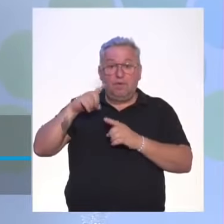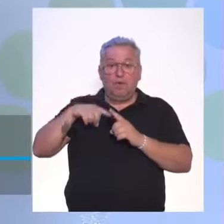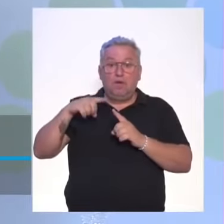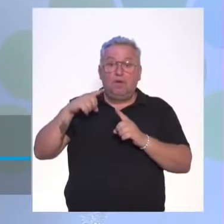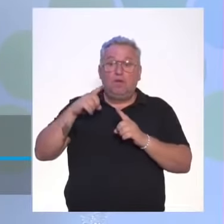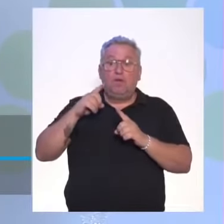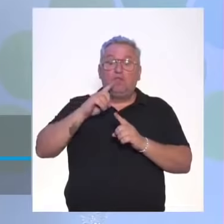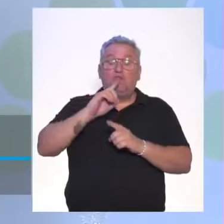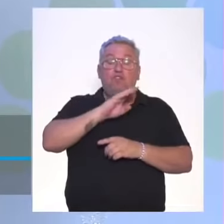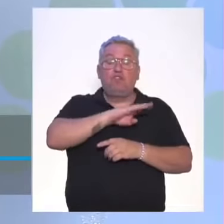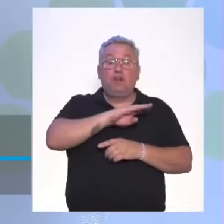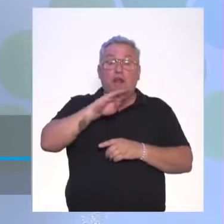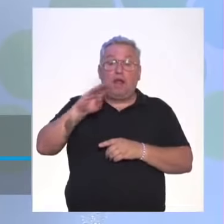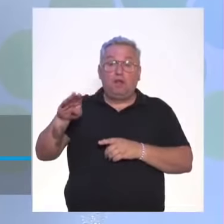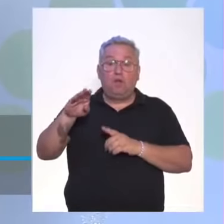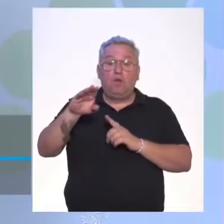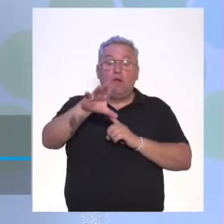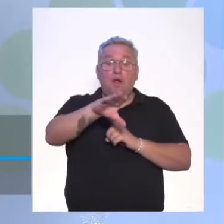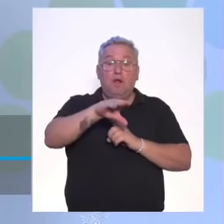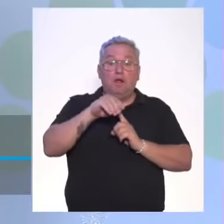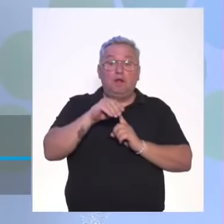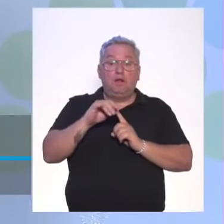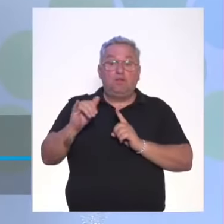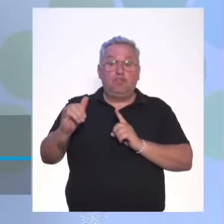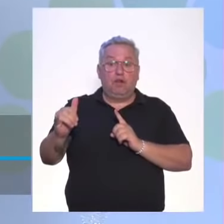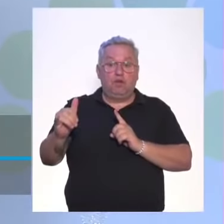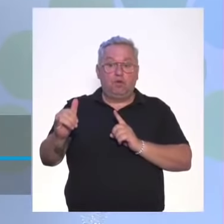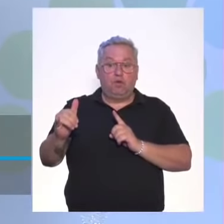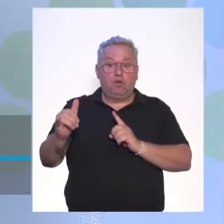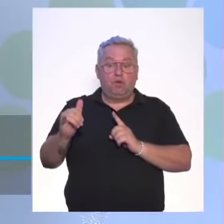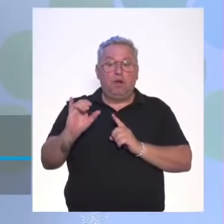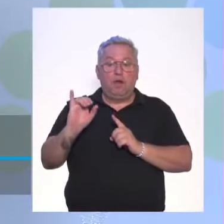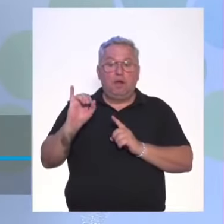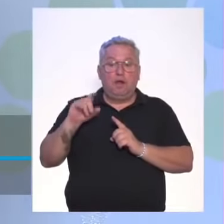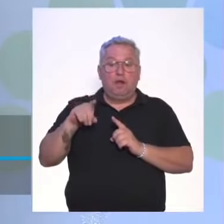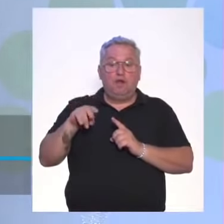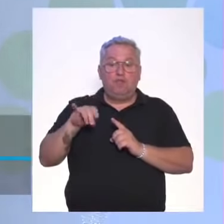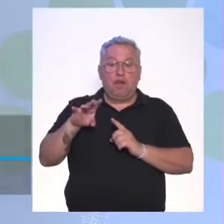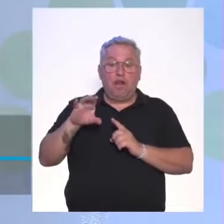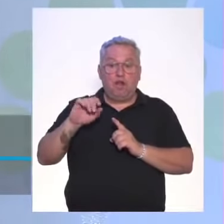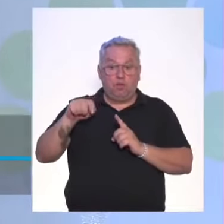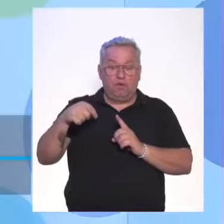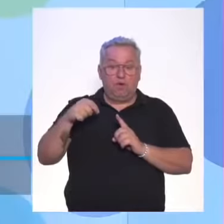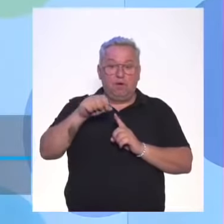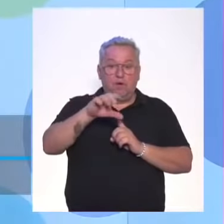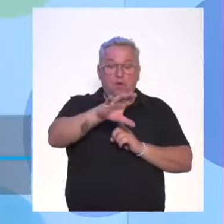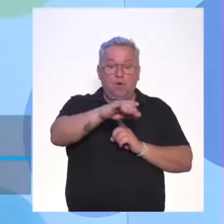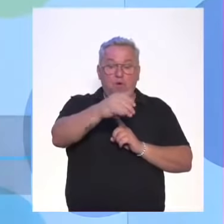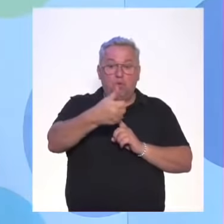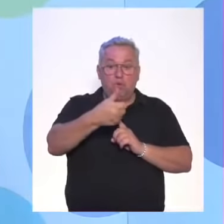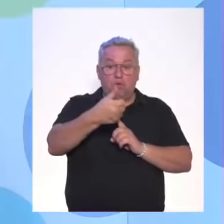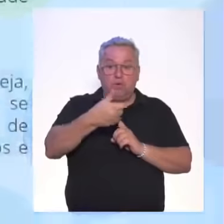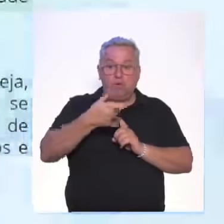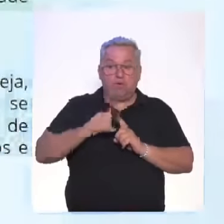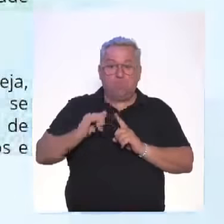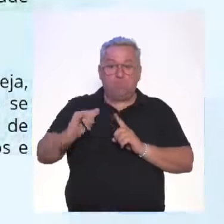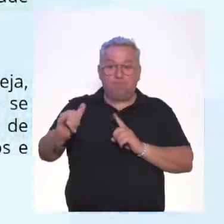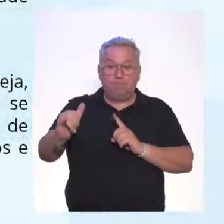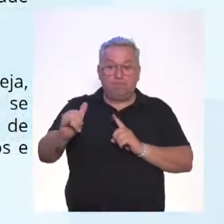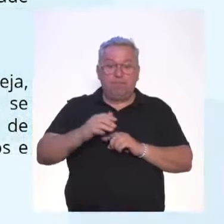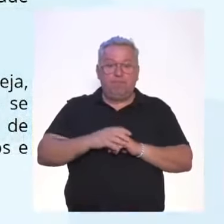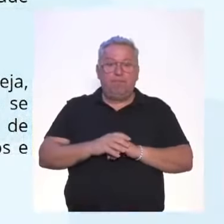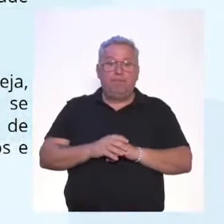direto e indireto e quais situações nós utilizamos Então vamos lá na tela para vocês